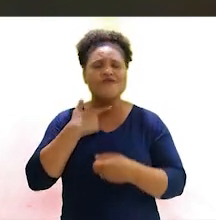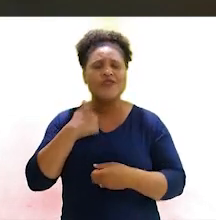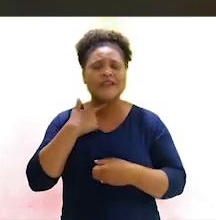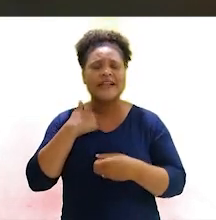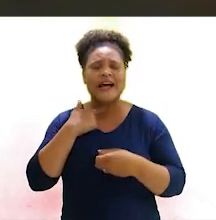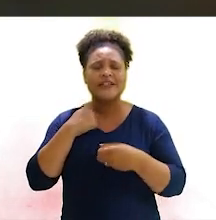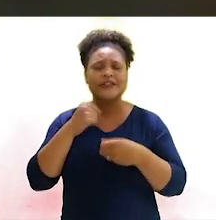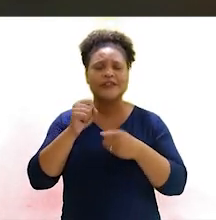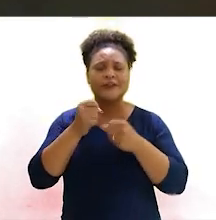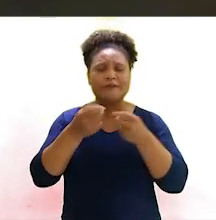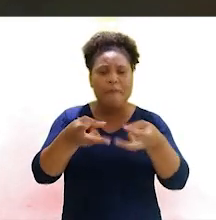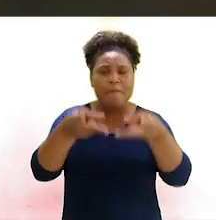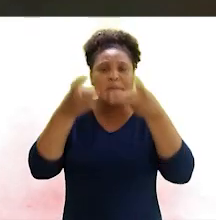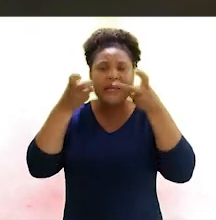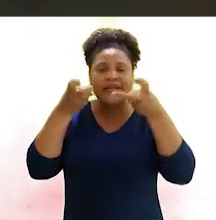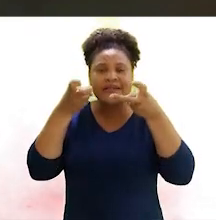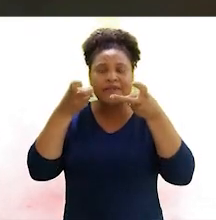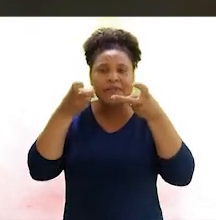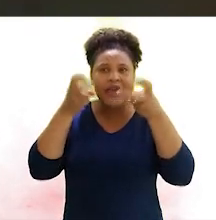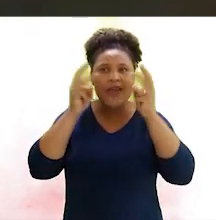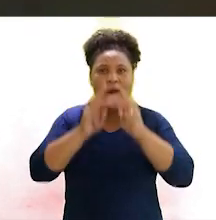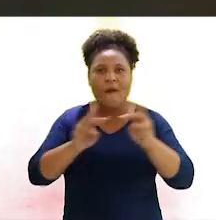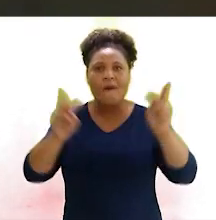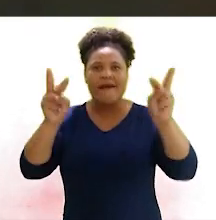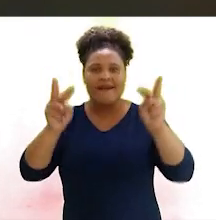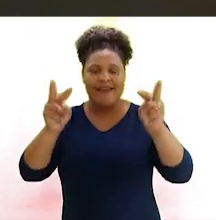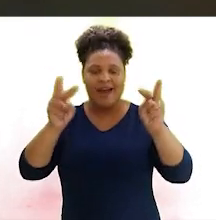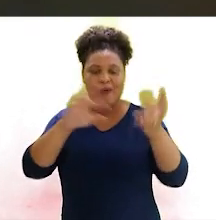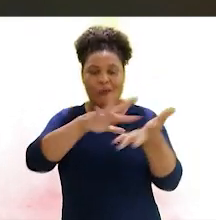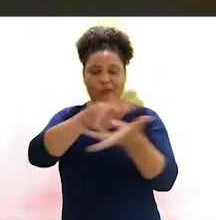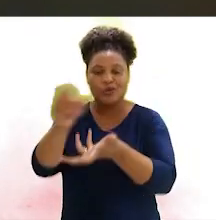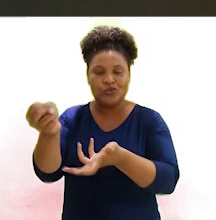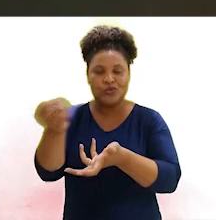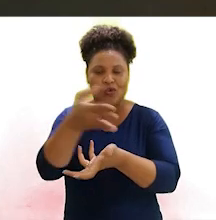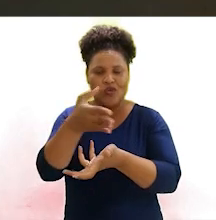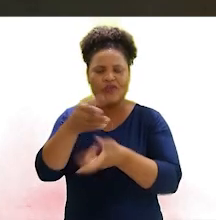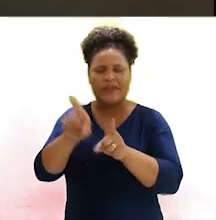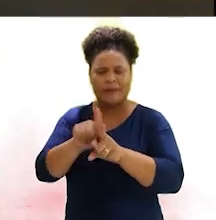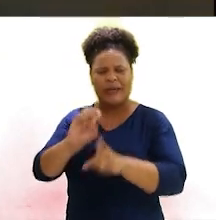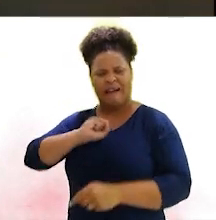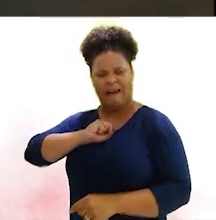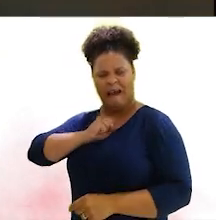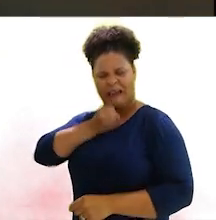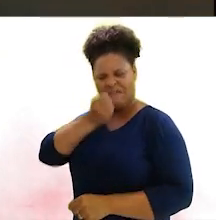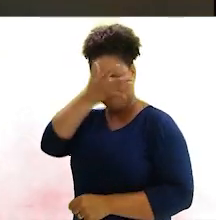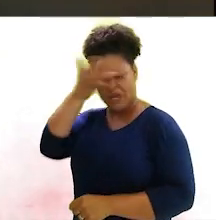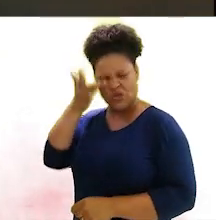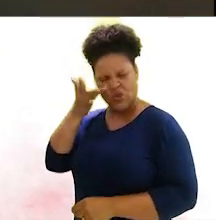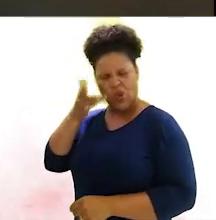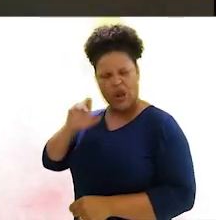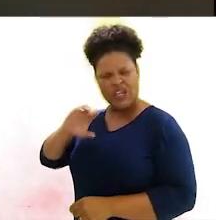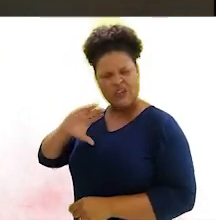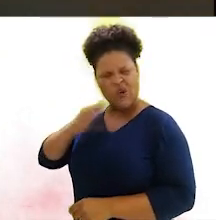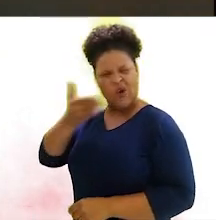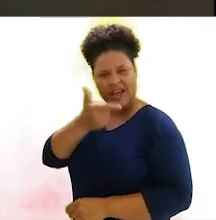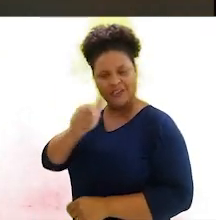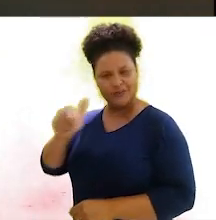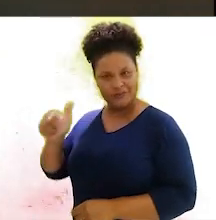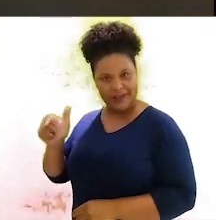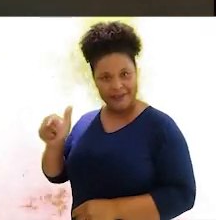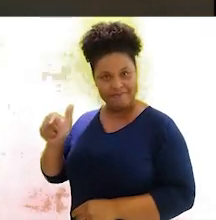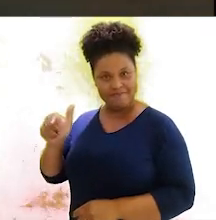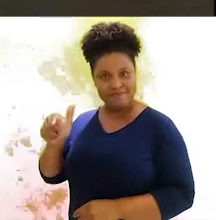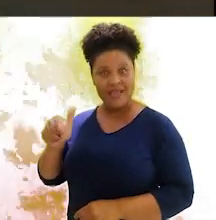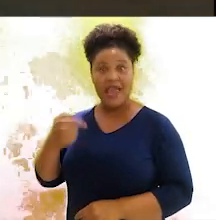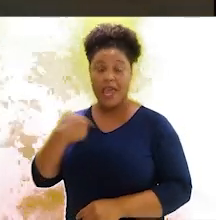luto por isso e eu tenho raiva desses covardes que não querem enxergar esse novo mundo Eu amo as pessoas que amam